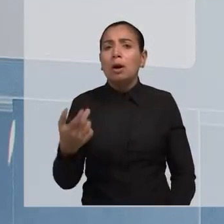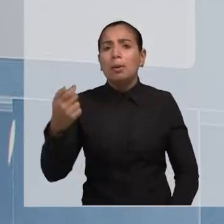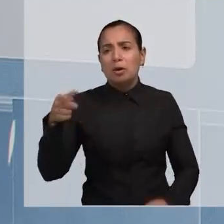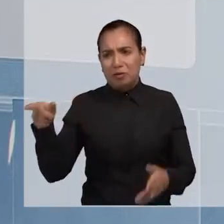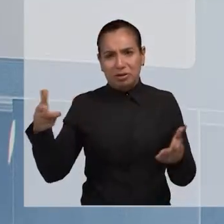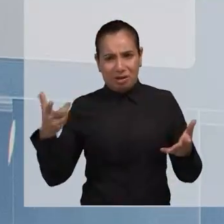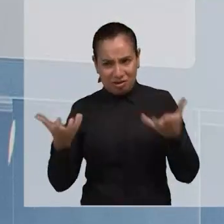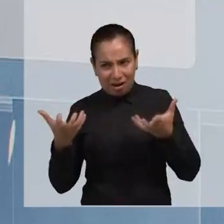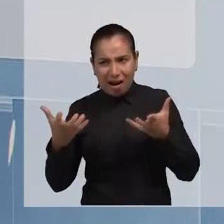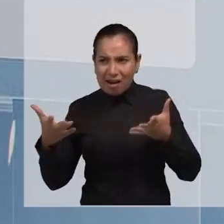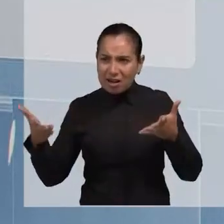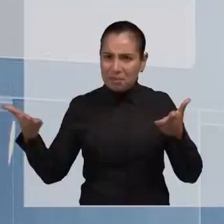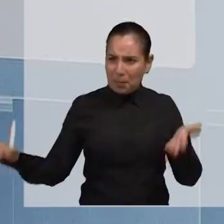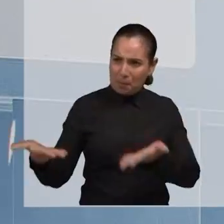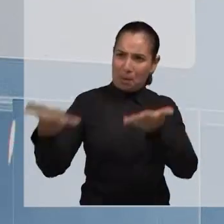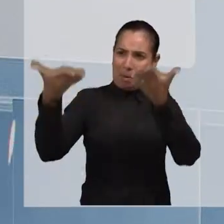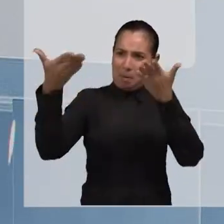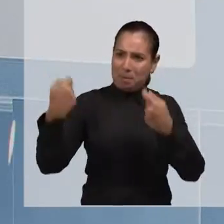incentivar o fake news.